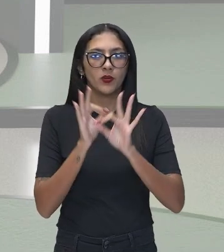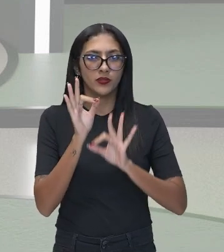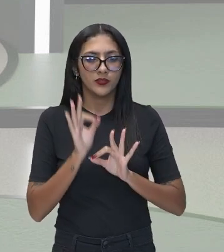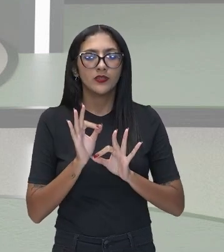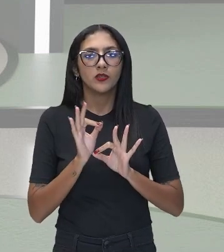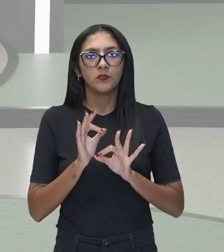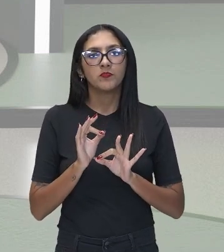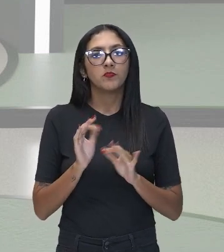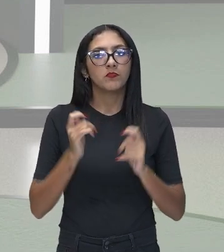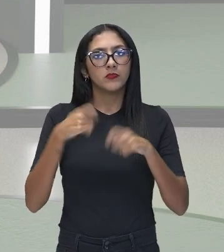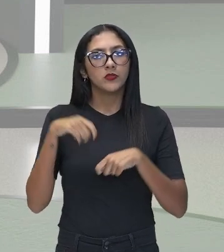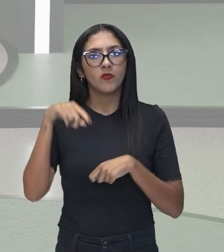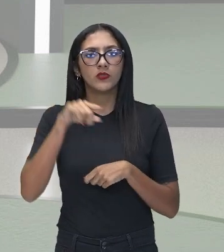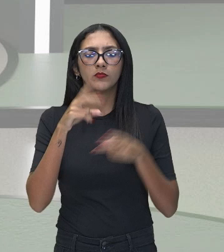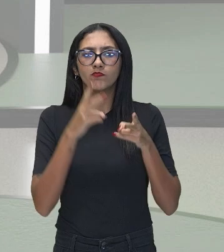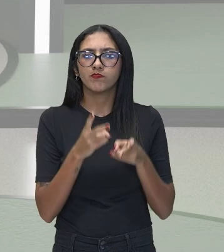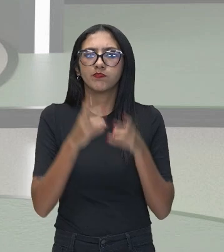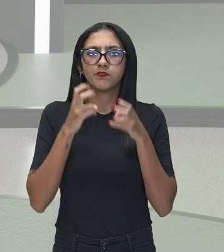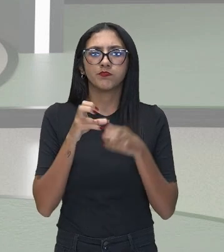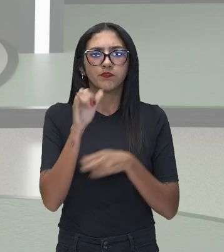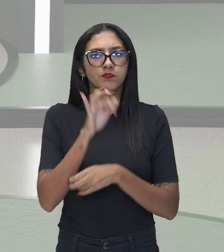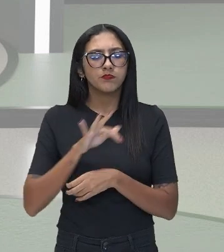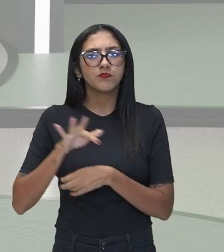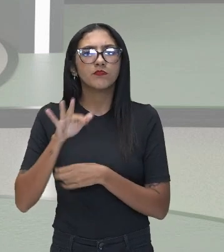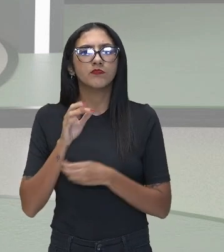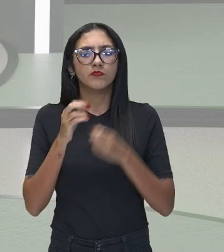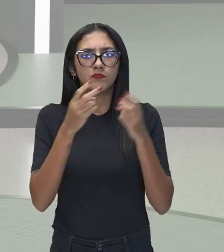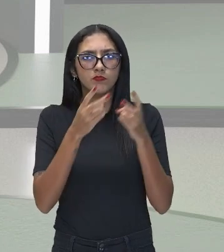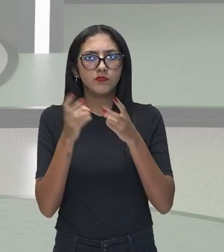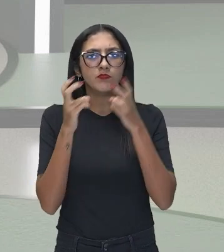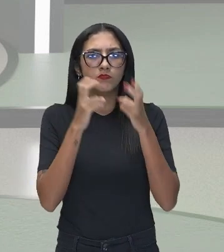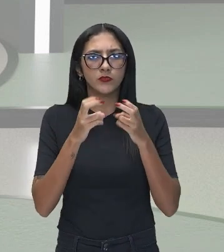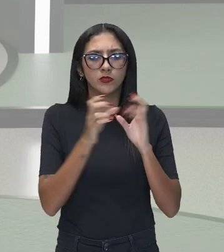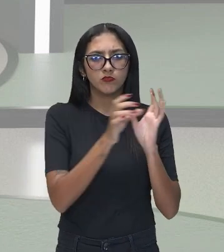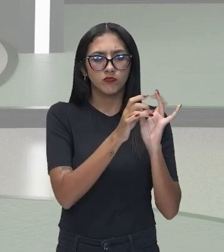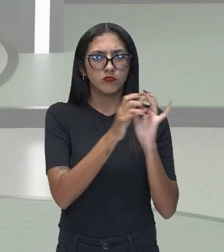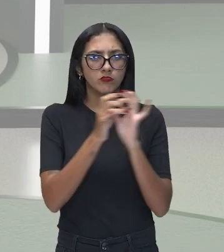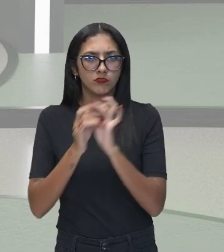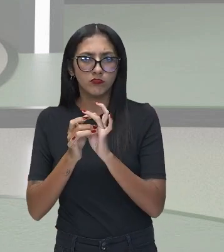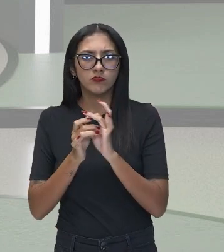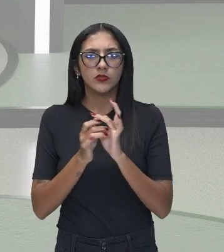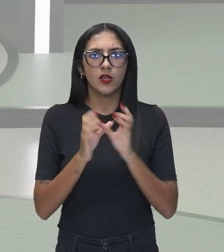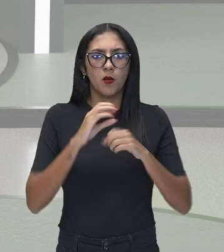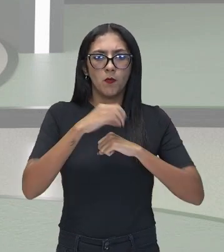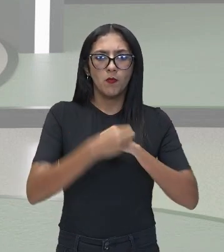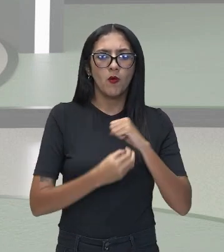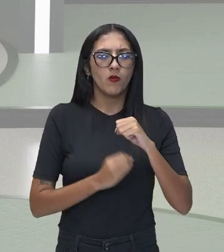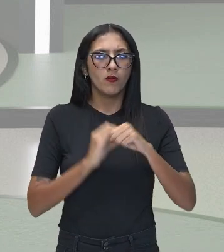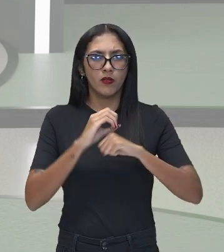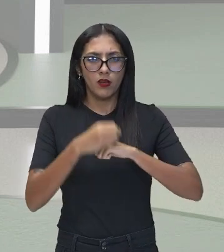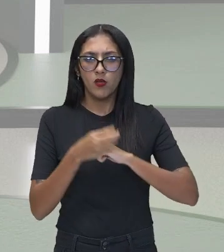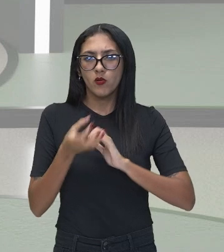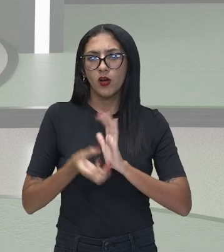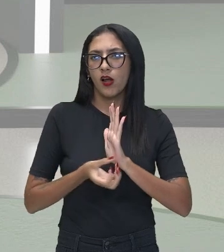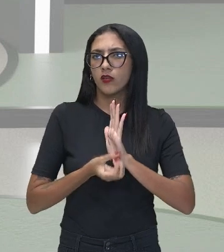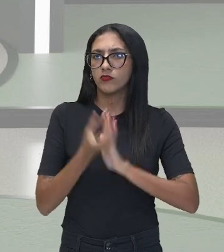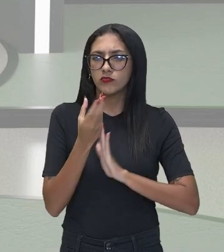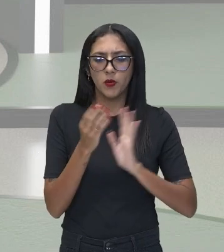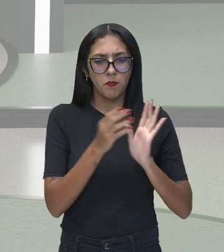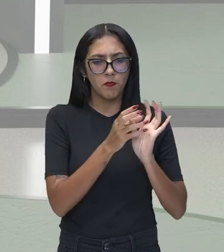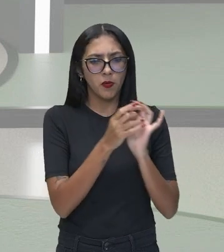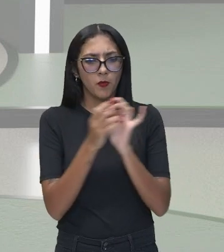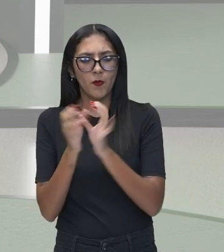que é para vocês visualizarem que a gente vai juntando, que eles vão juntando aí as moléculas e formando aí uma infinidade